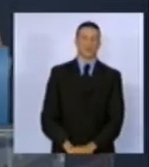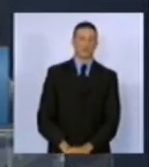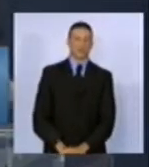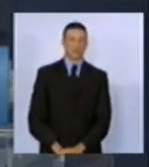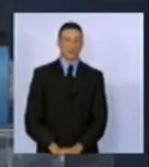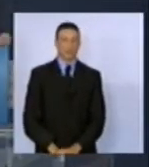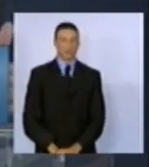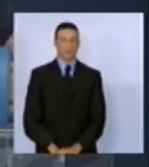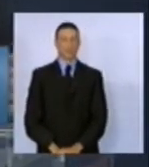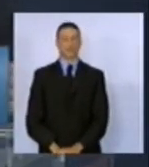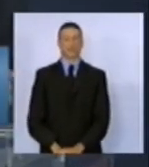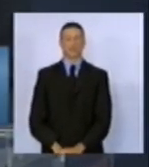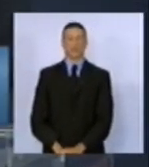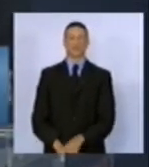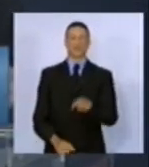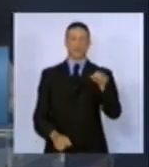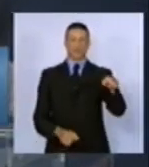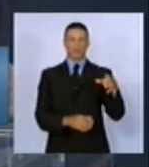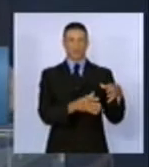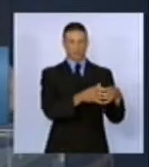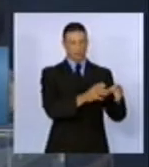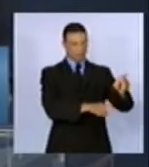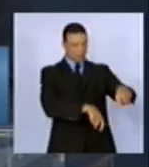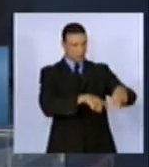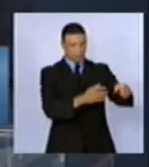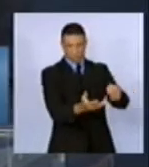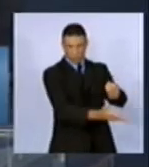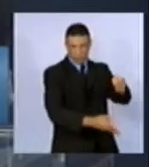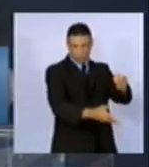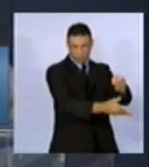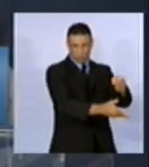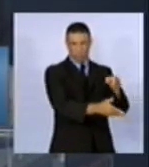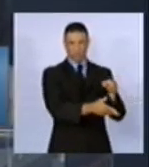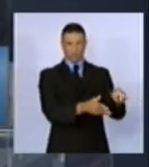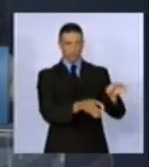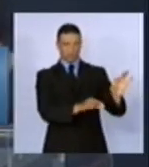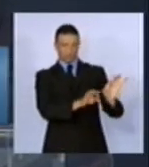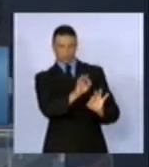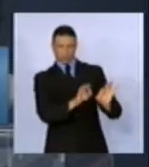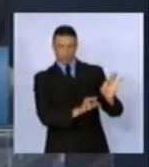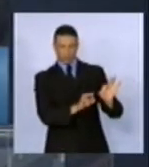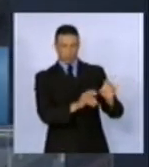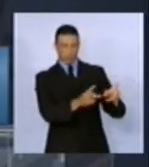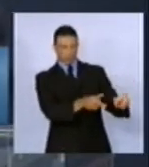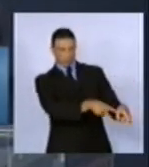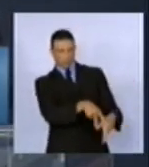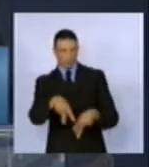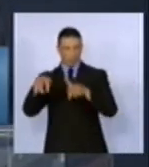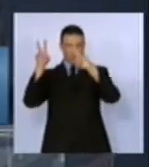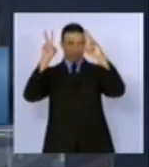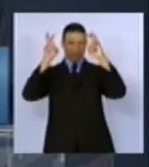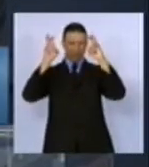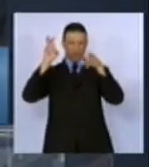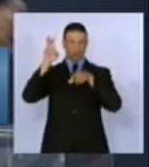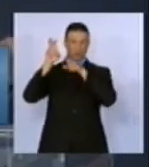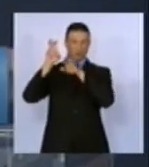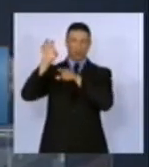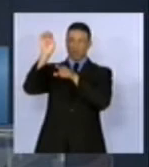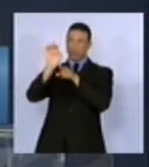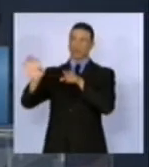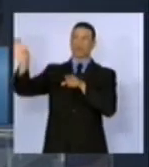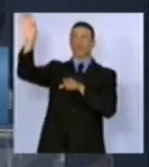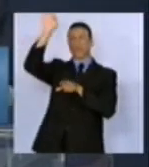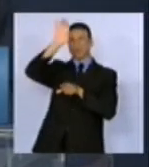das áreas do Nordeste para o tipo de colheita isso aqui nós fizemos uma ponderação na área produtora os